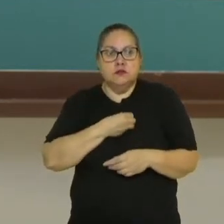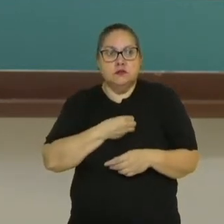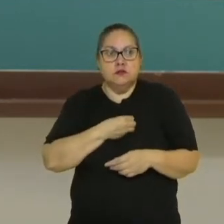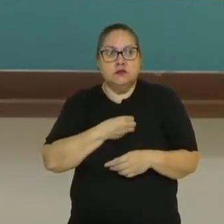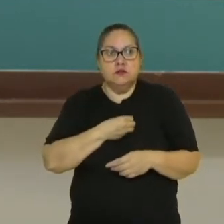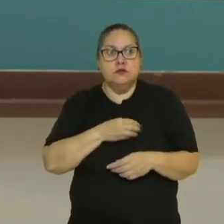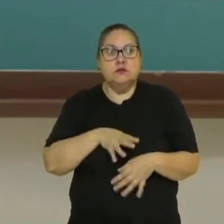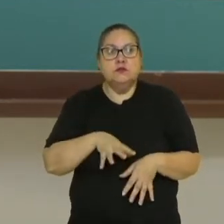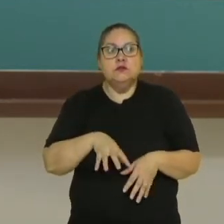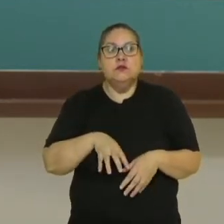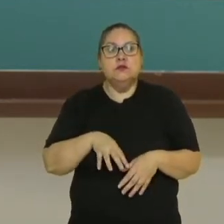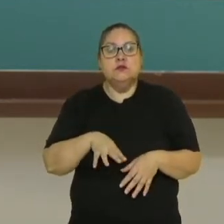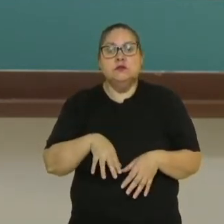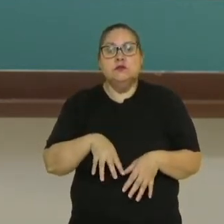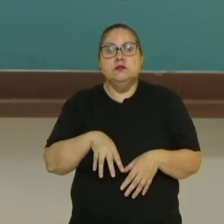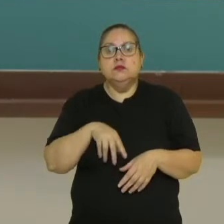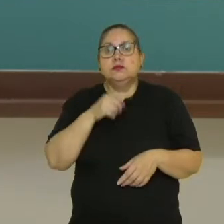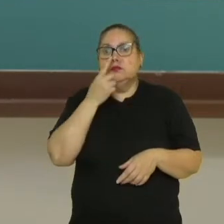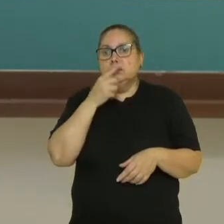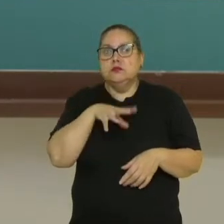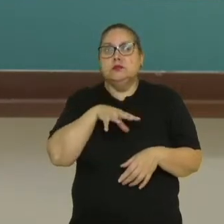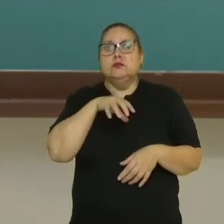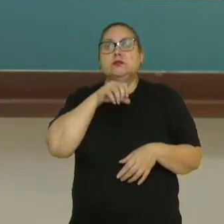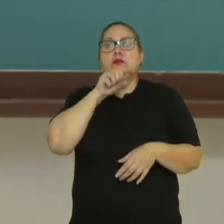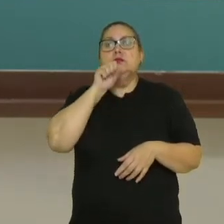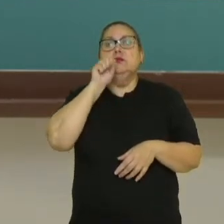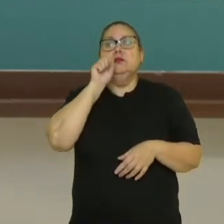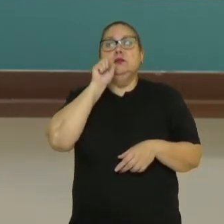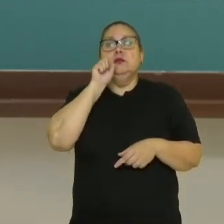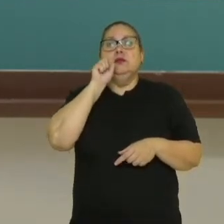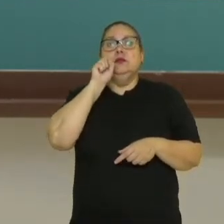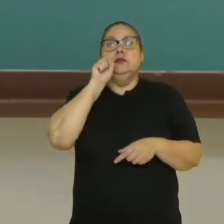Respire junto comigo, pelo nariz. Inspirar.